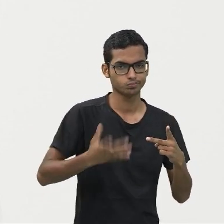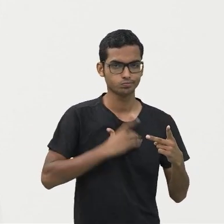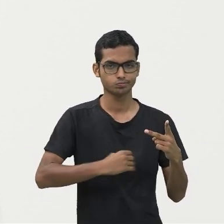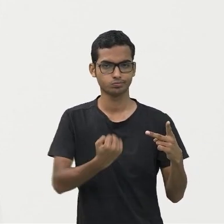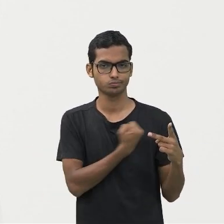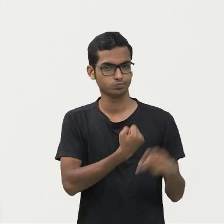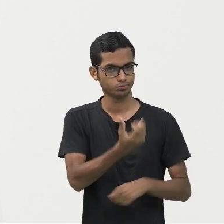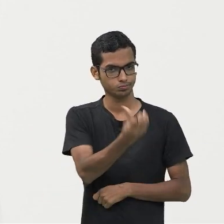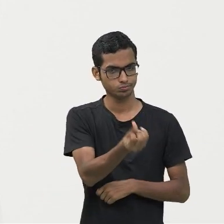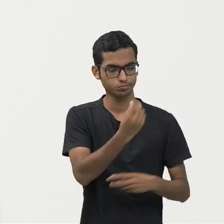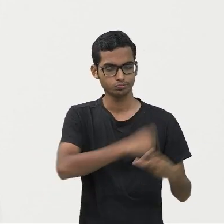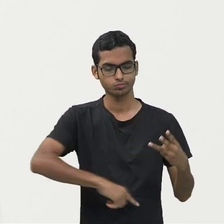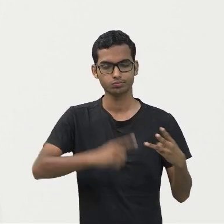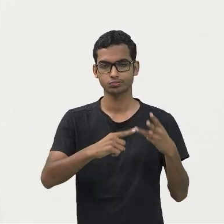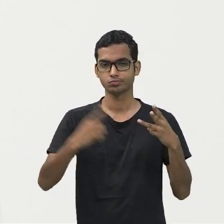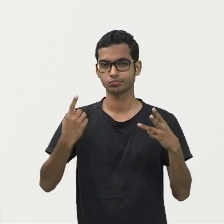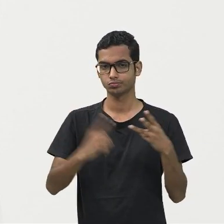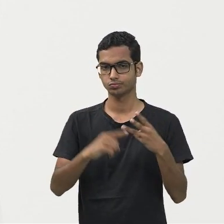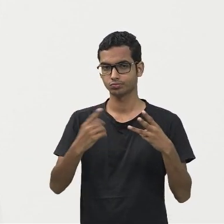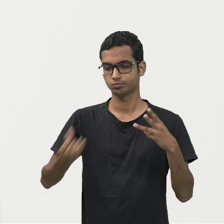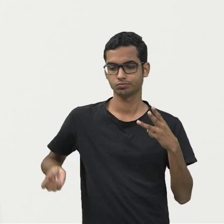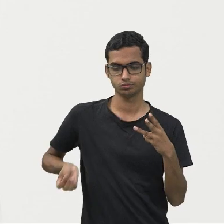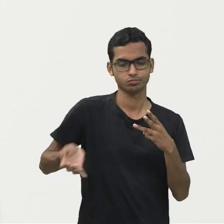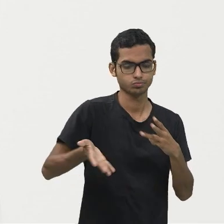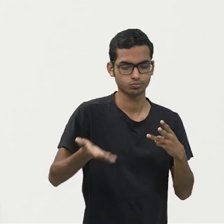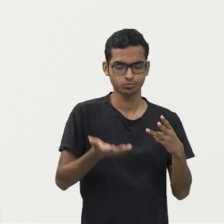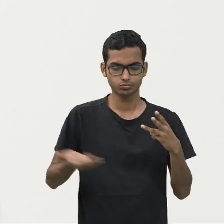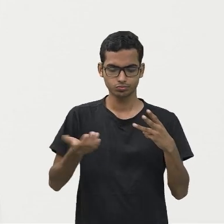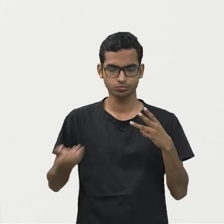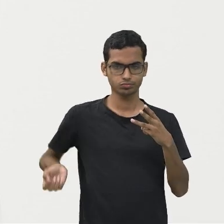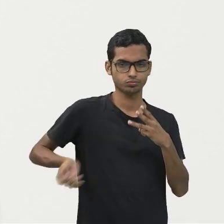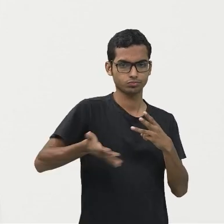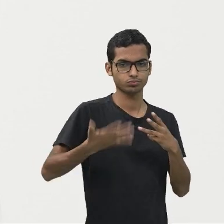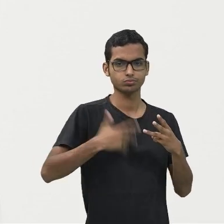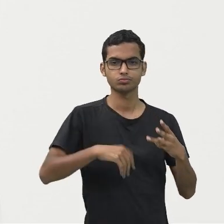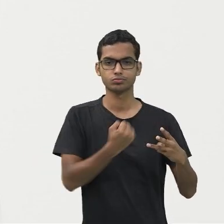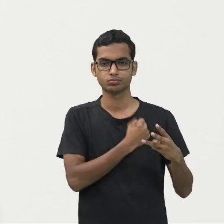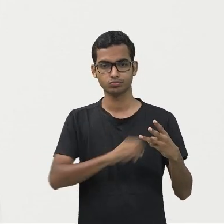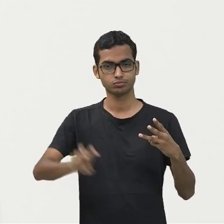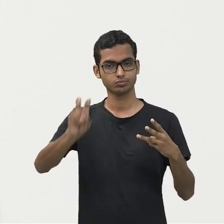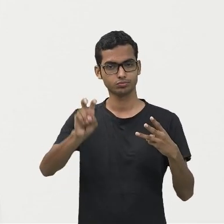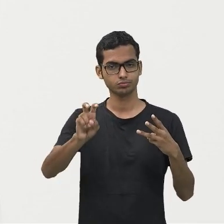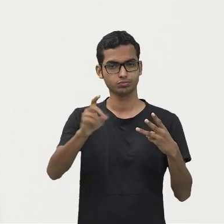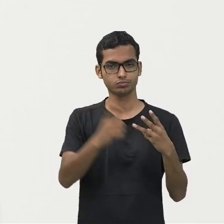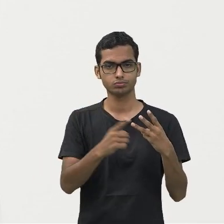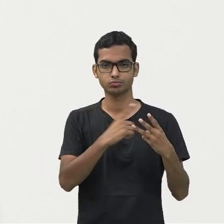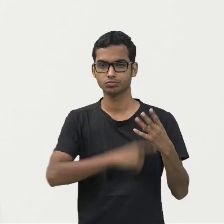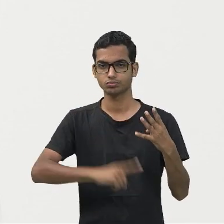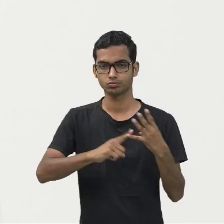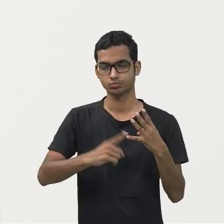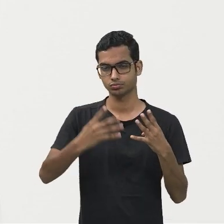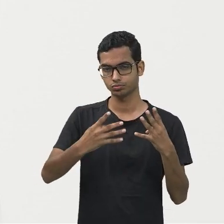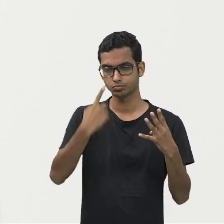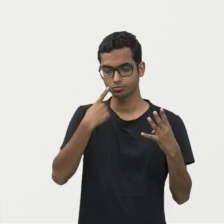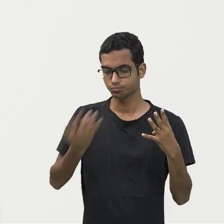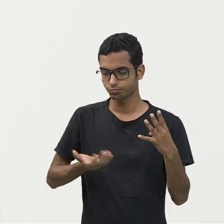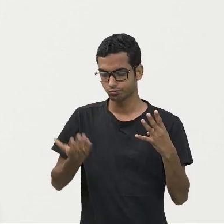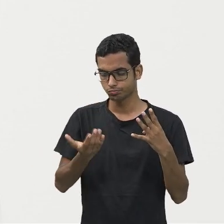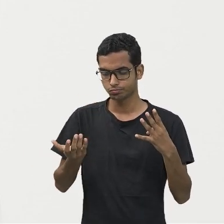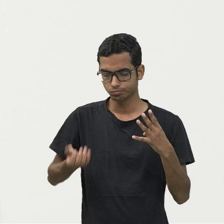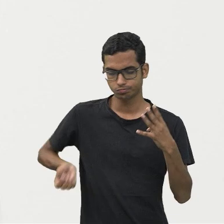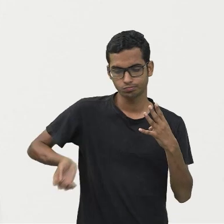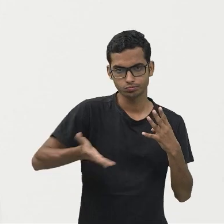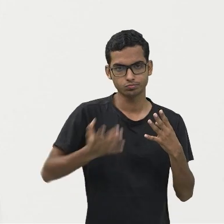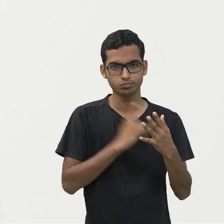número 6. No terceiro lançamento, caiu o número 5. No quarto lançamento, caiu o número